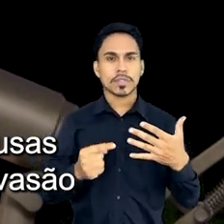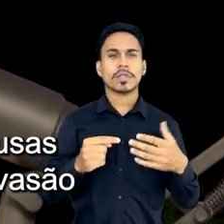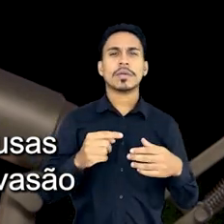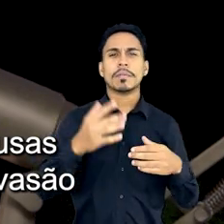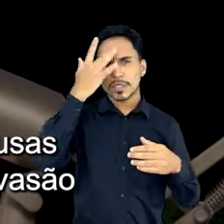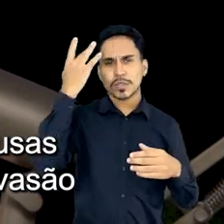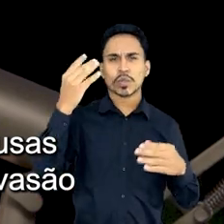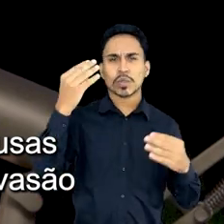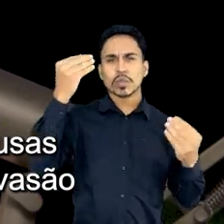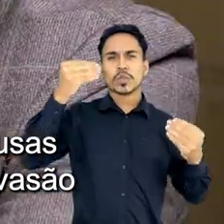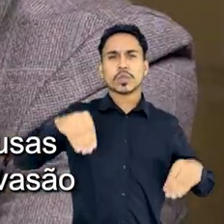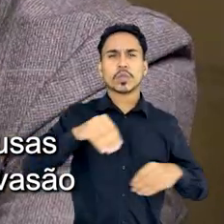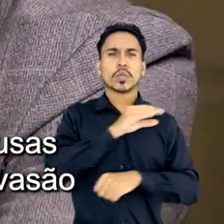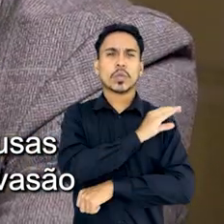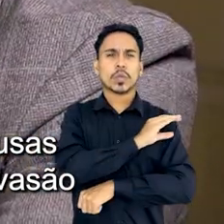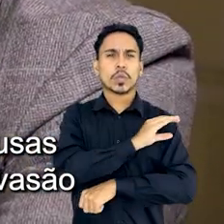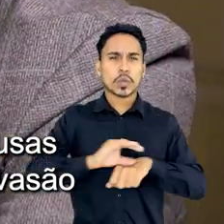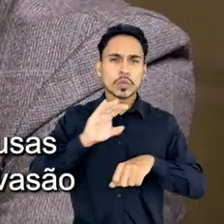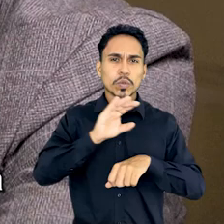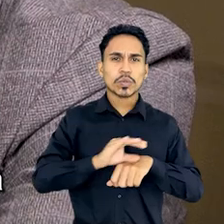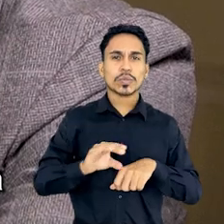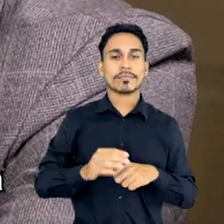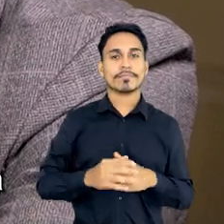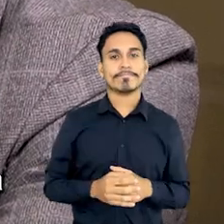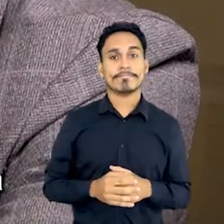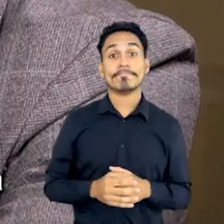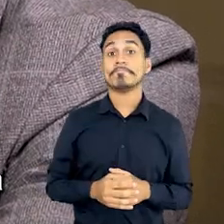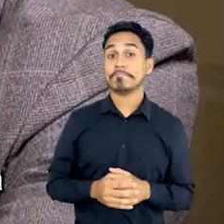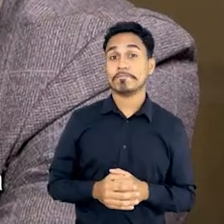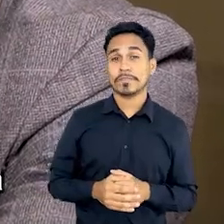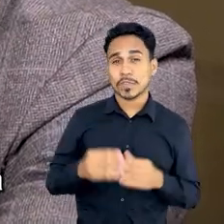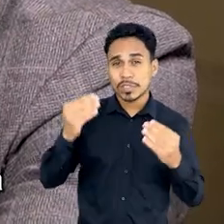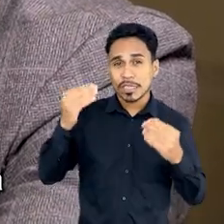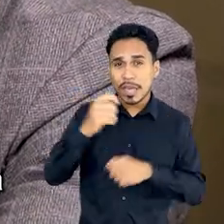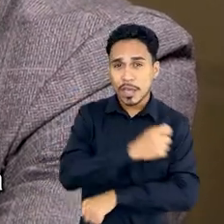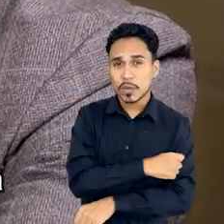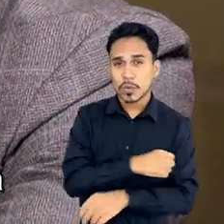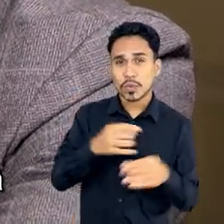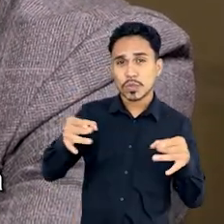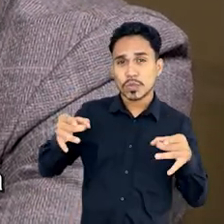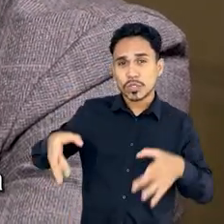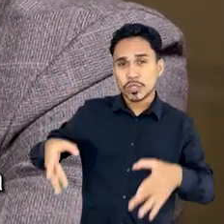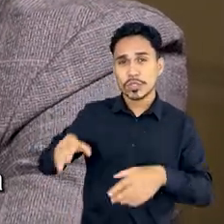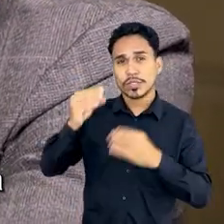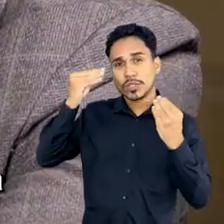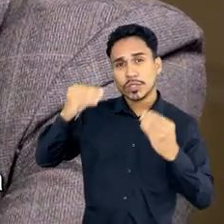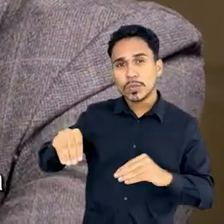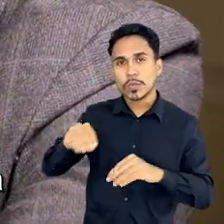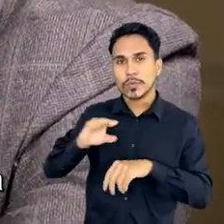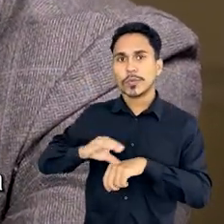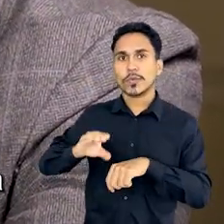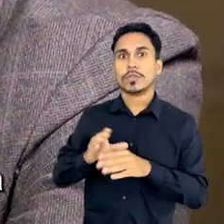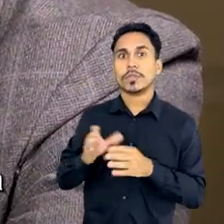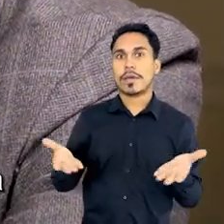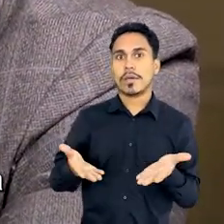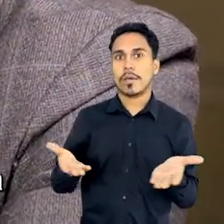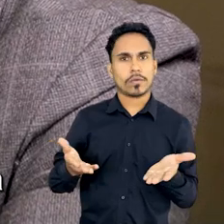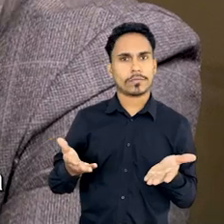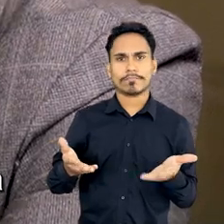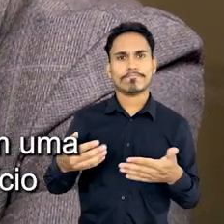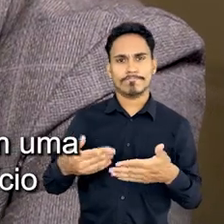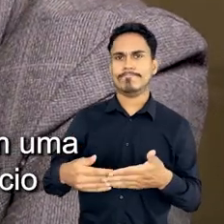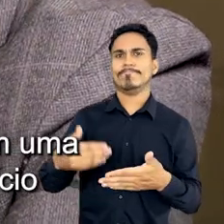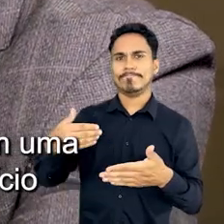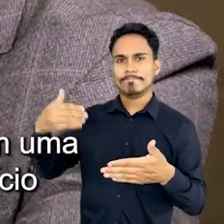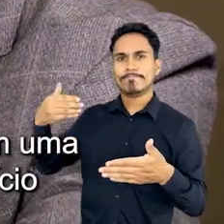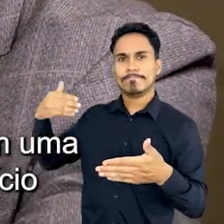evasão desses cursos é essa discão da evasão ela ela não é nova né e e ela vem acompanhar a rede desde sempre e e se acentua